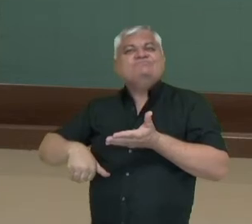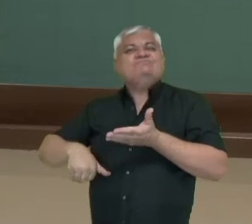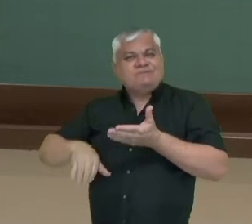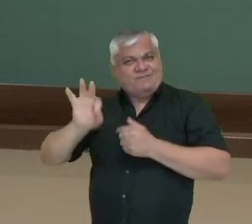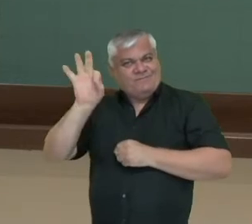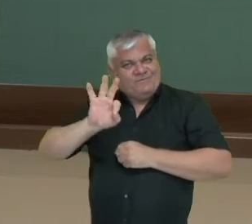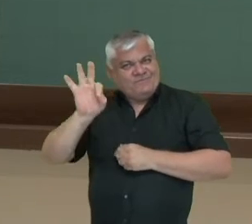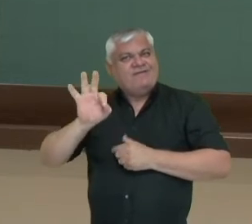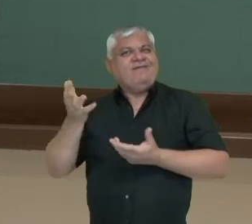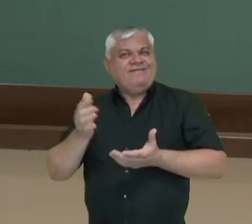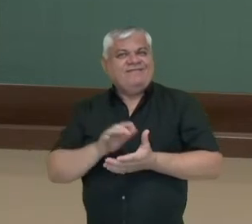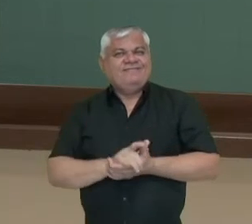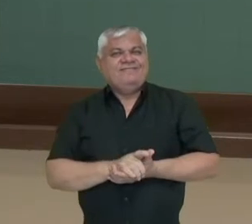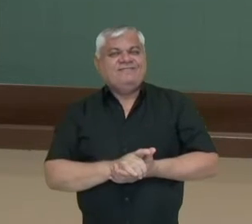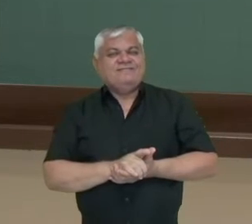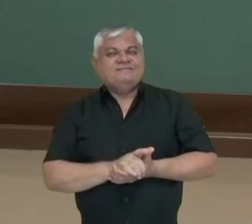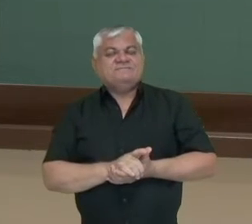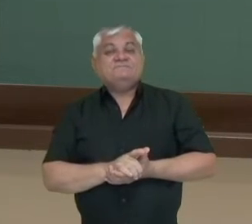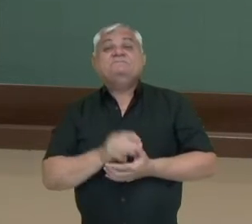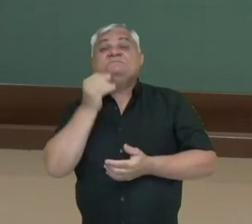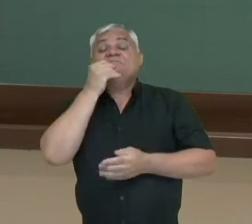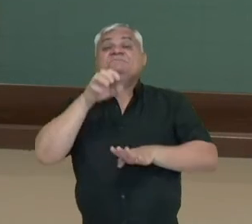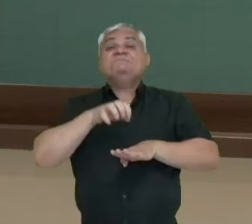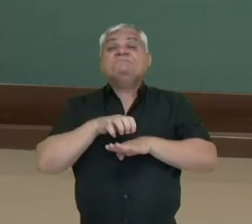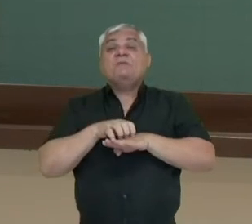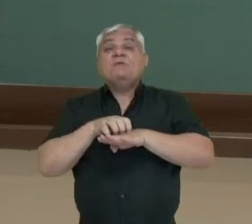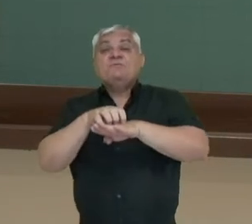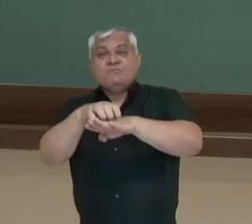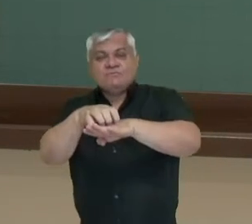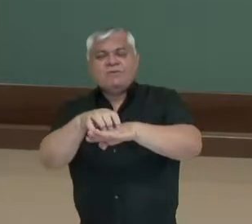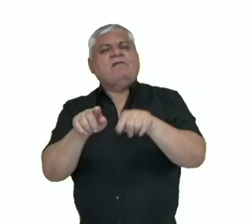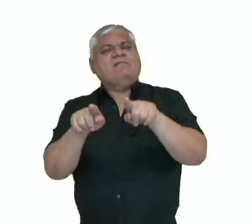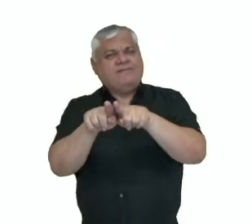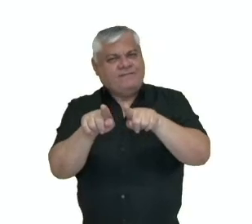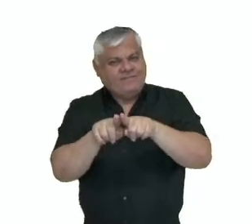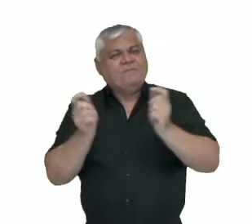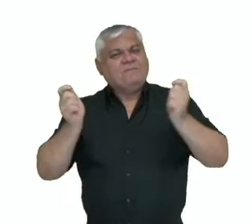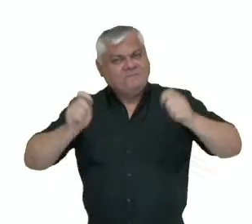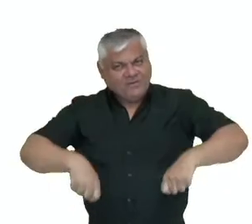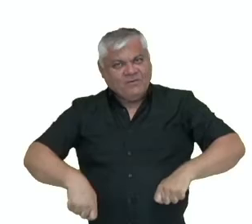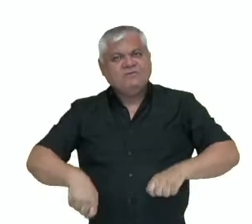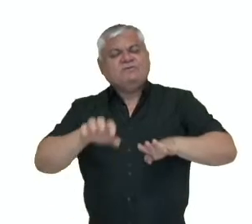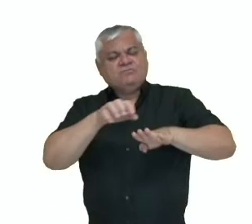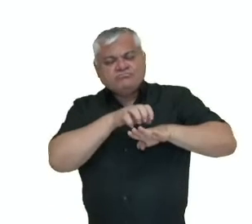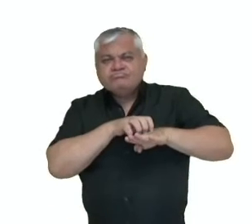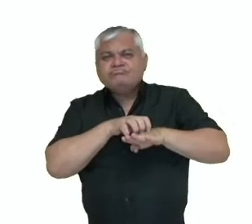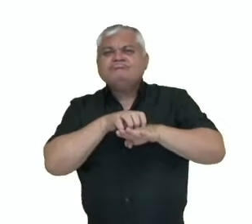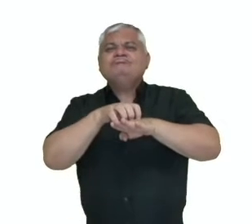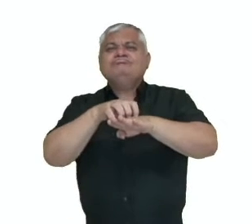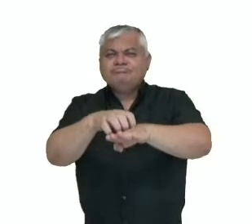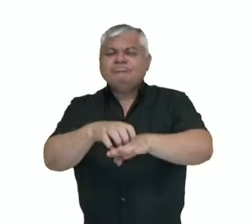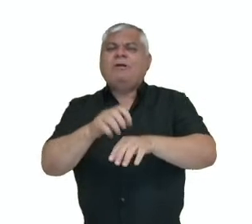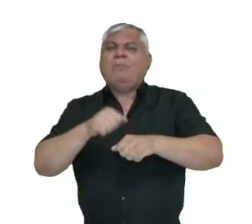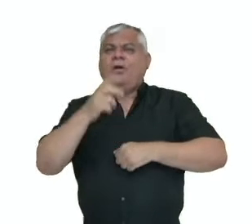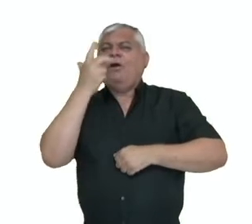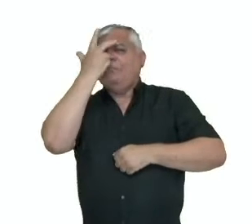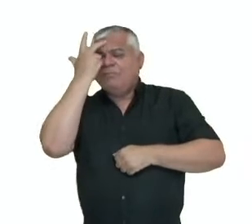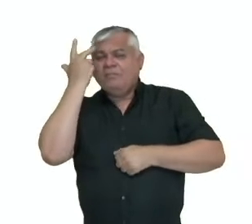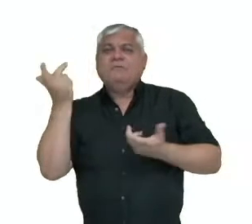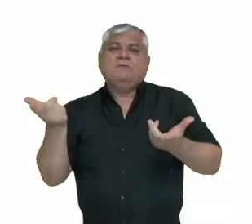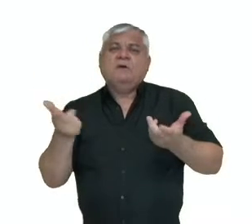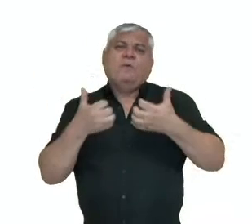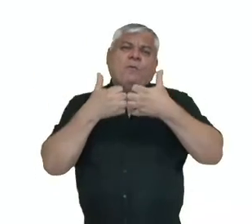dessa cooperativa. Transporte. Nós podemos envolver pessoas que atuam no transporte de passageiros. Por